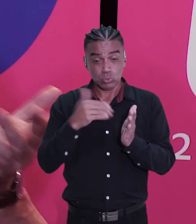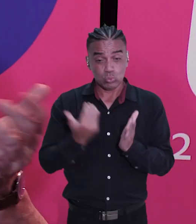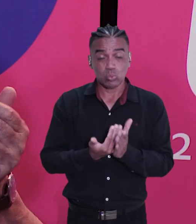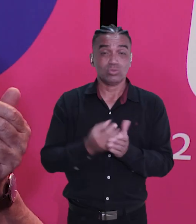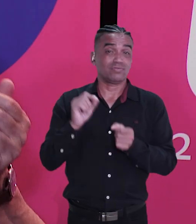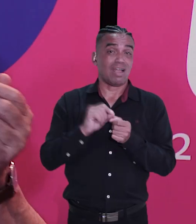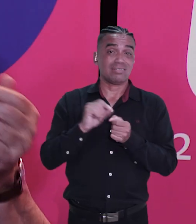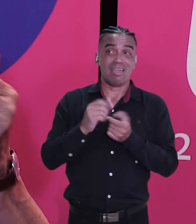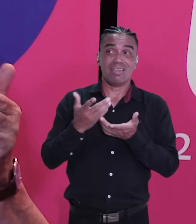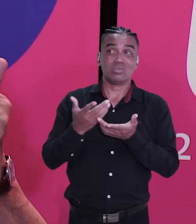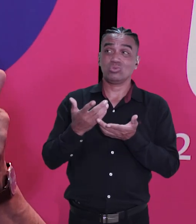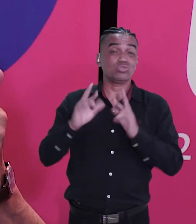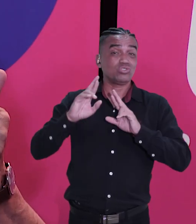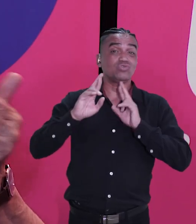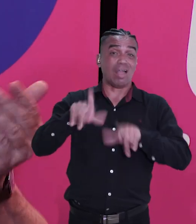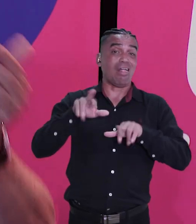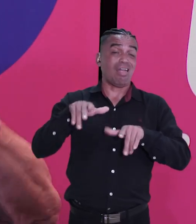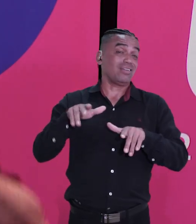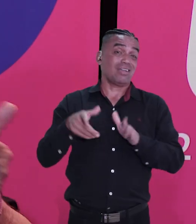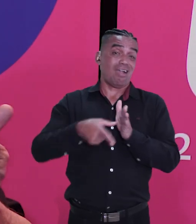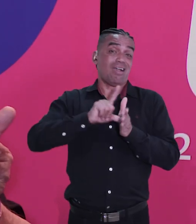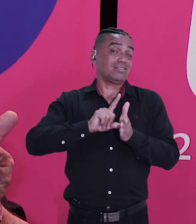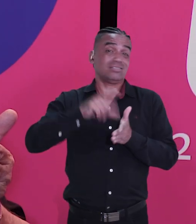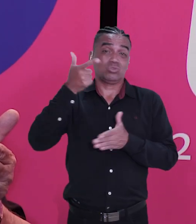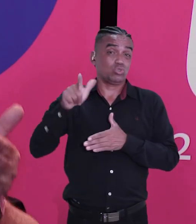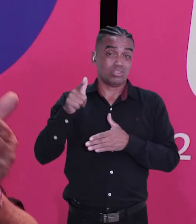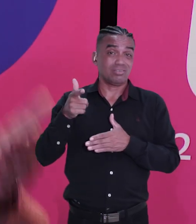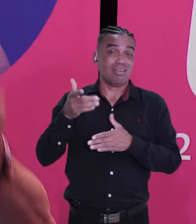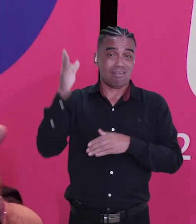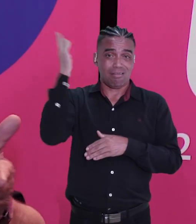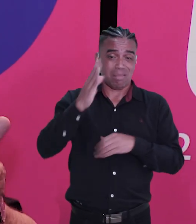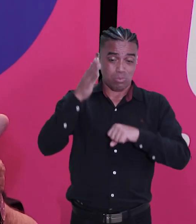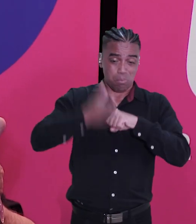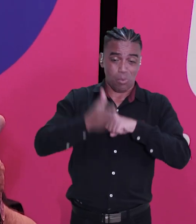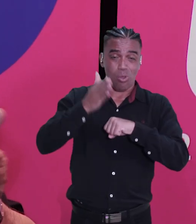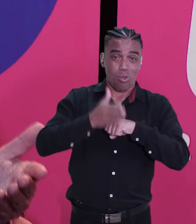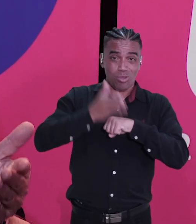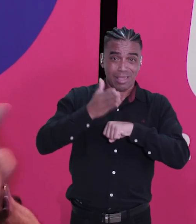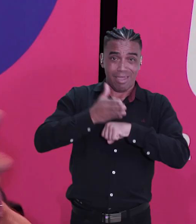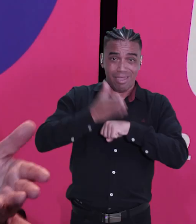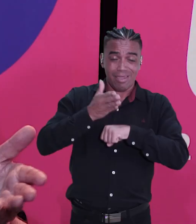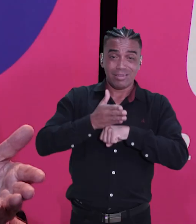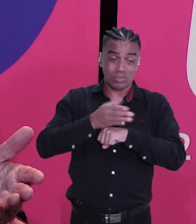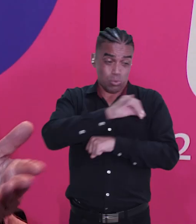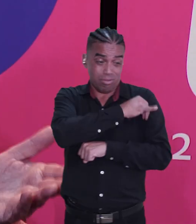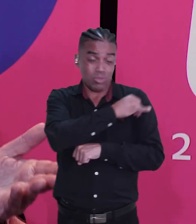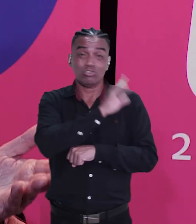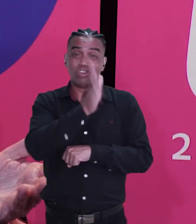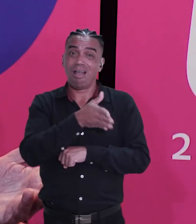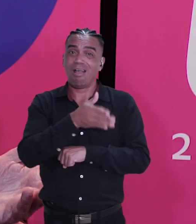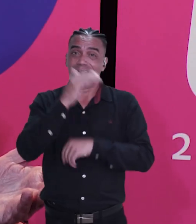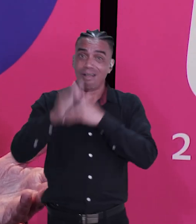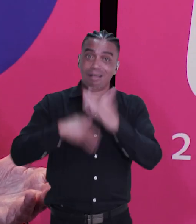sabe? Impressionante. Todos fazendo coisas que nunca tinham sido feitas antes. Ou seja, coisas modernas, né? Então, como é que o Brasil era um atraso se o